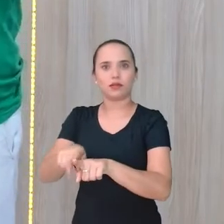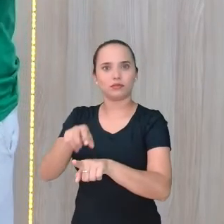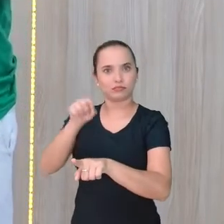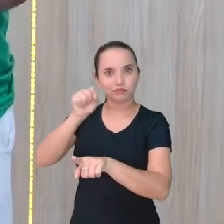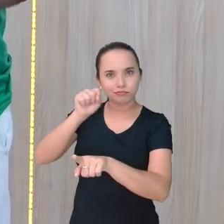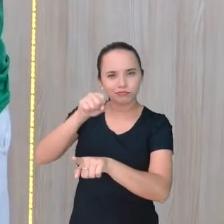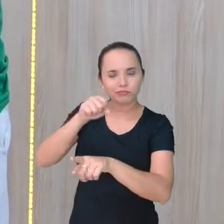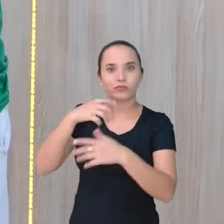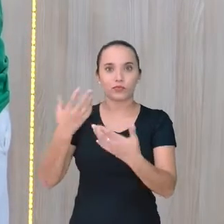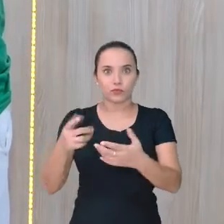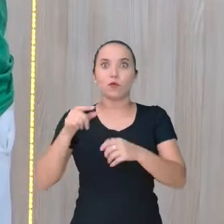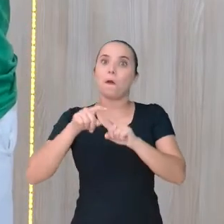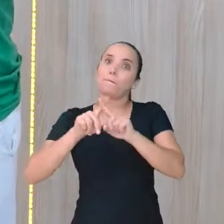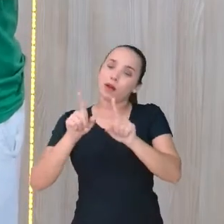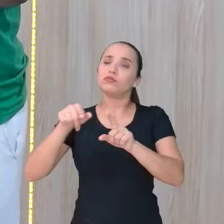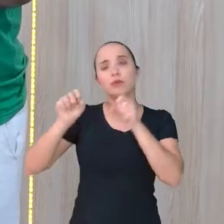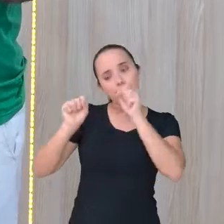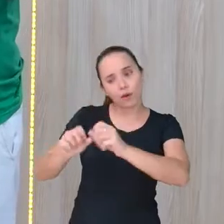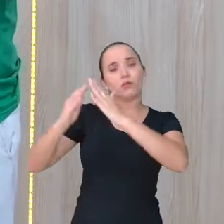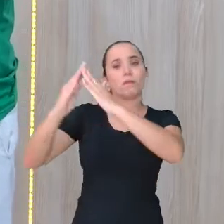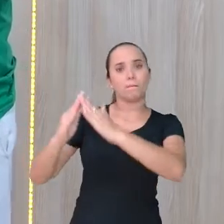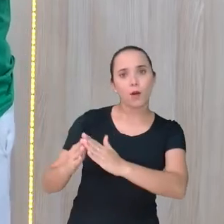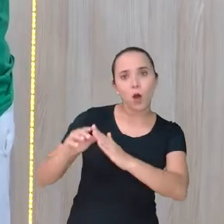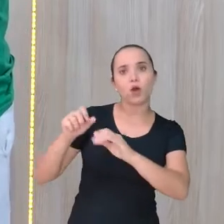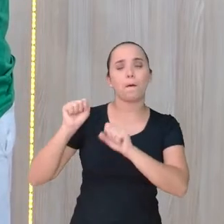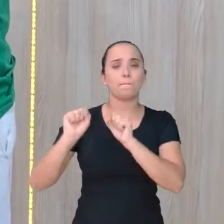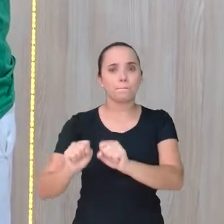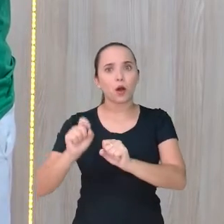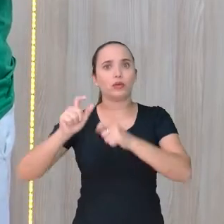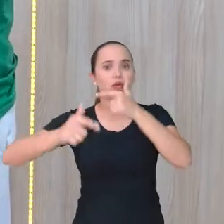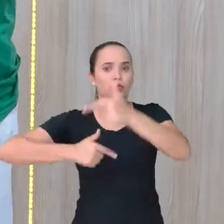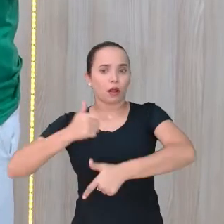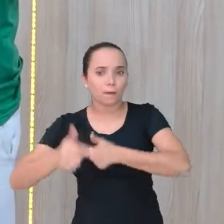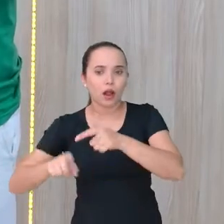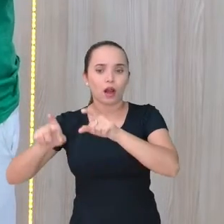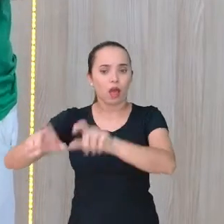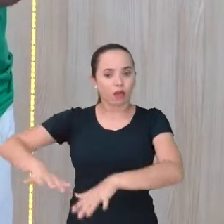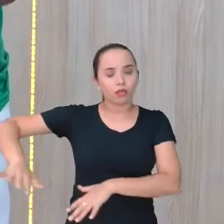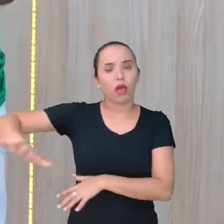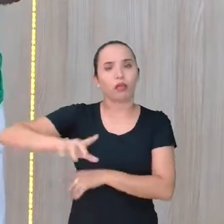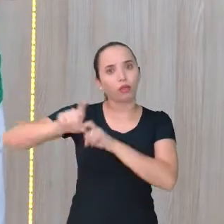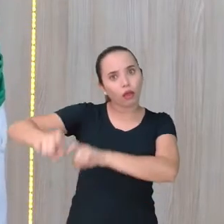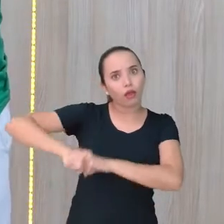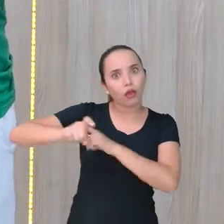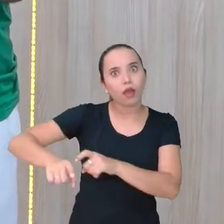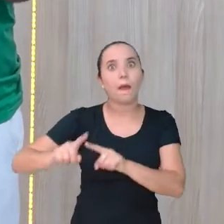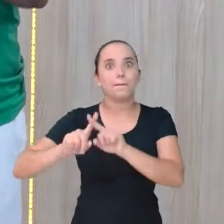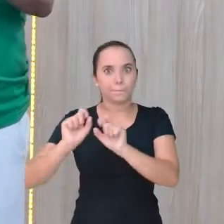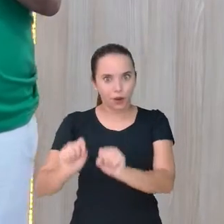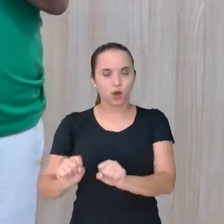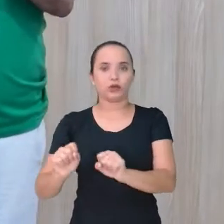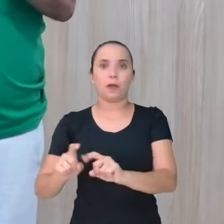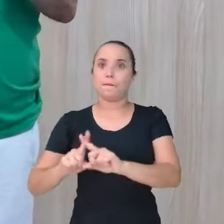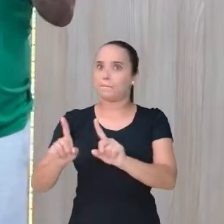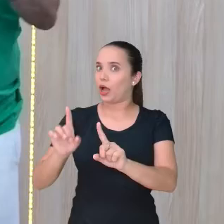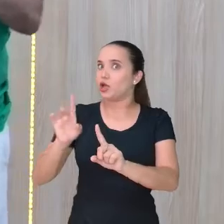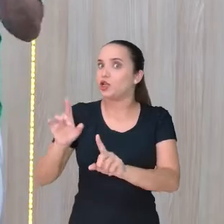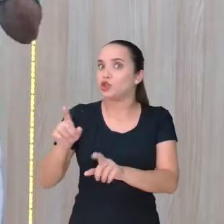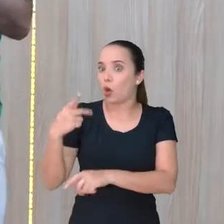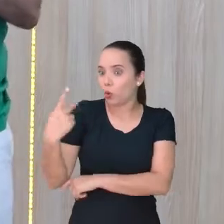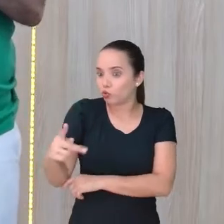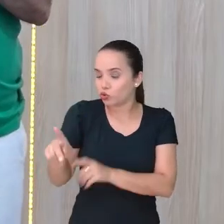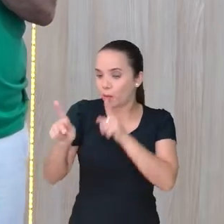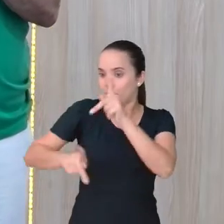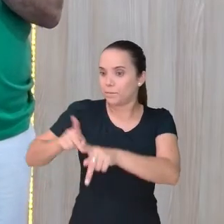tu cultivar, para tu habitar, mas tu não pode deixar nenhum outro povo além do teu entrar. Então era mais ou menos